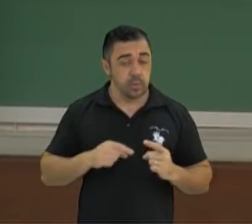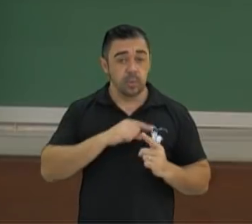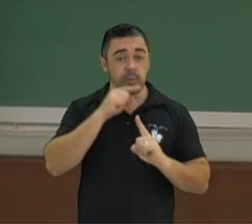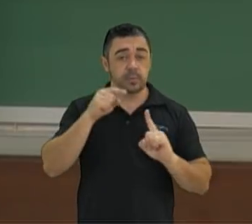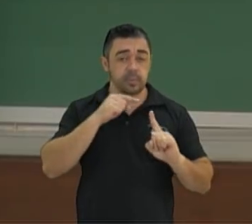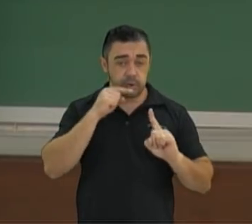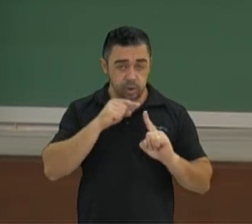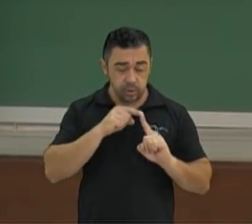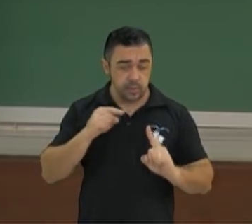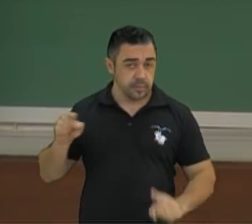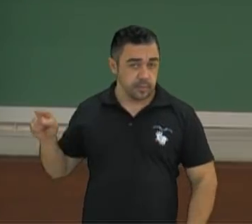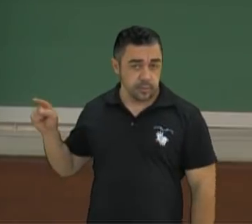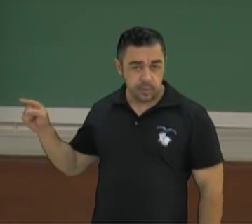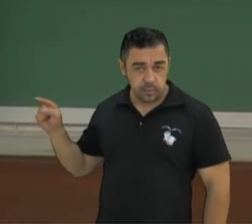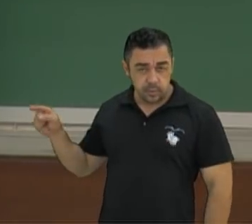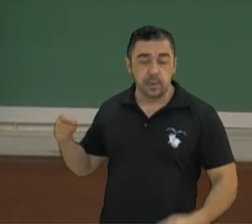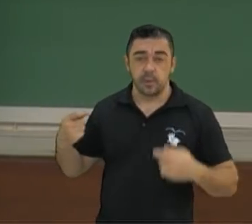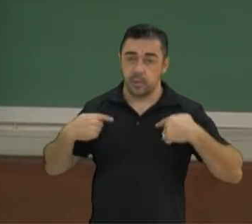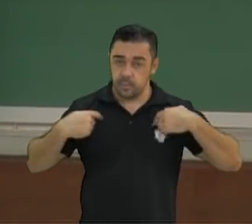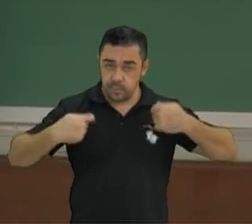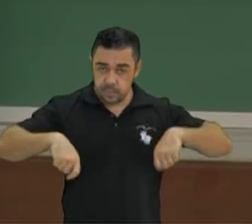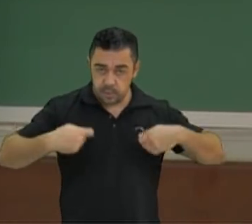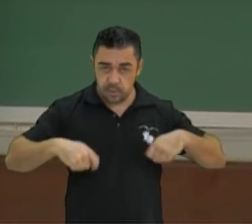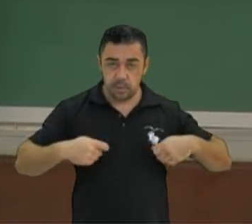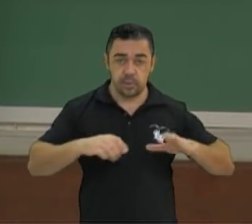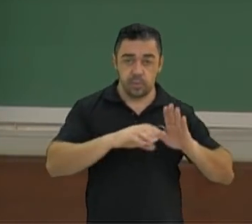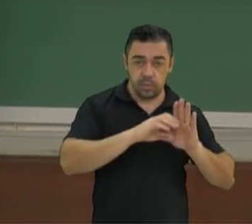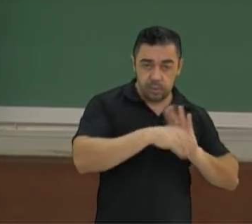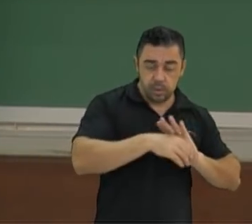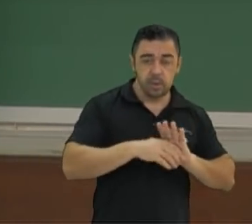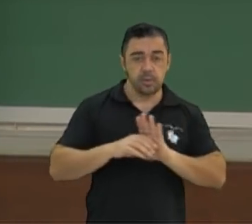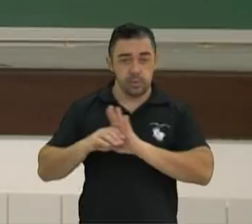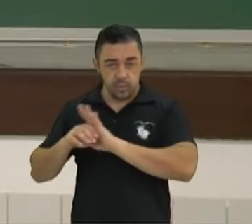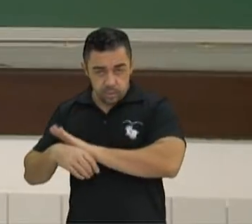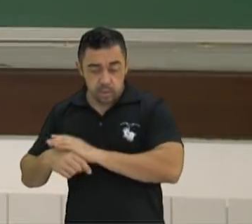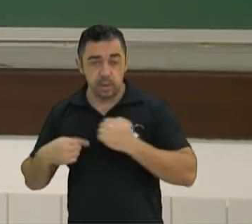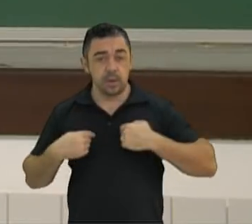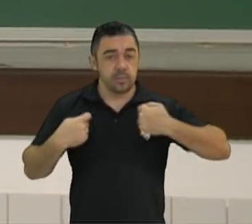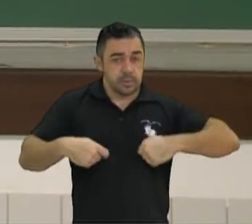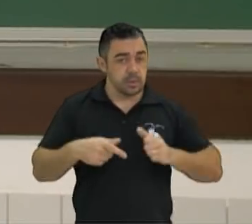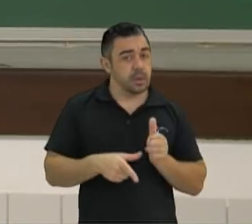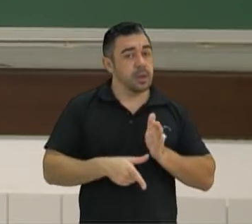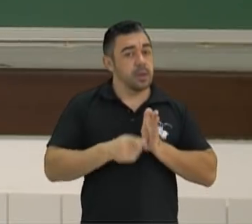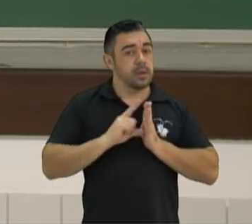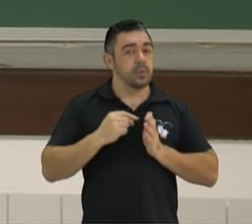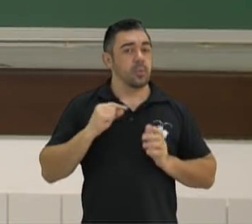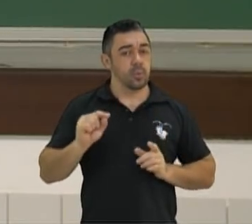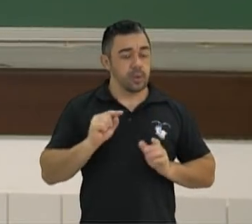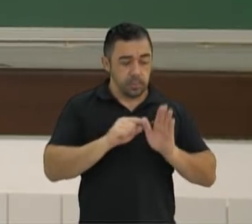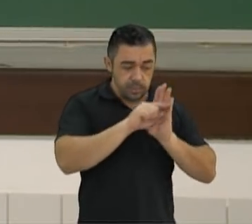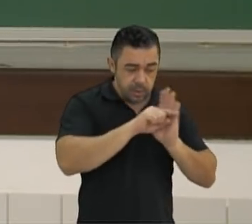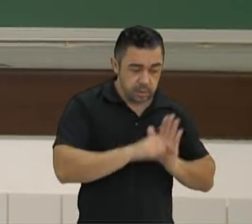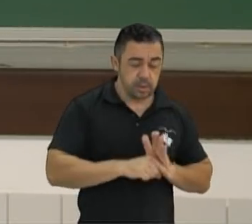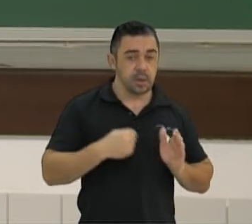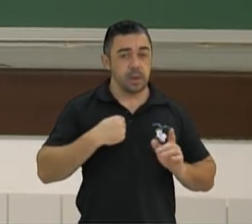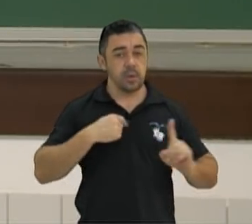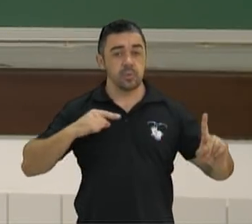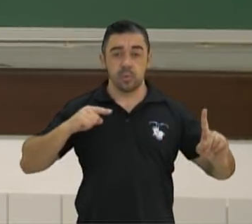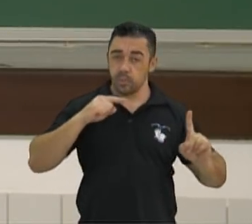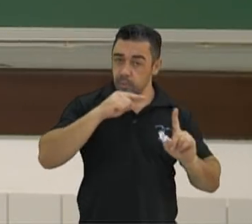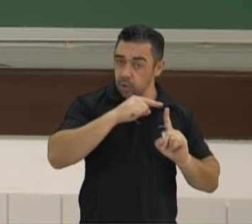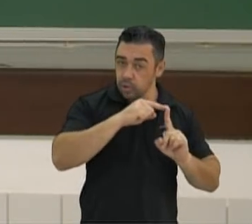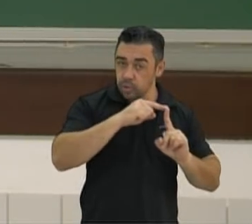da pesquisa? Lembra que para a gente utilizar esses dois conceitos de população e amostra, tem que ser uma pesquisa e ela tem que ter